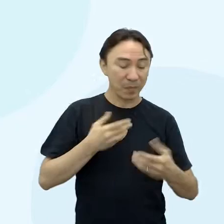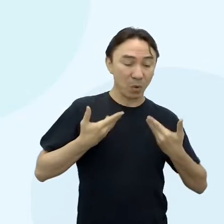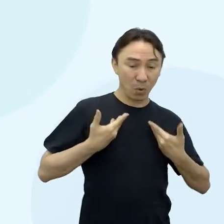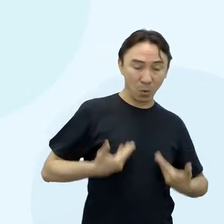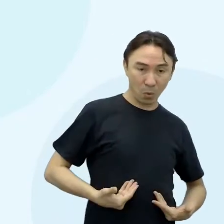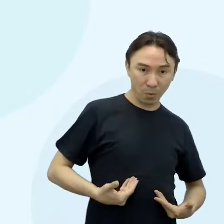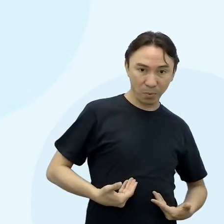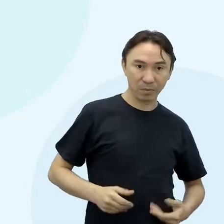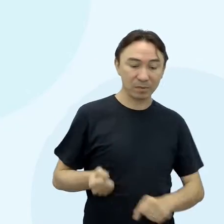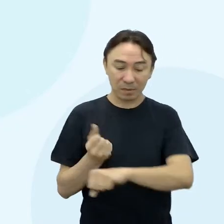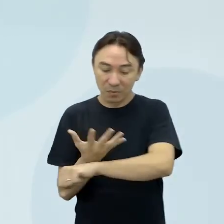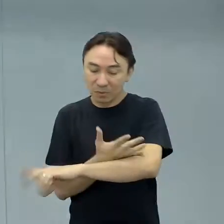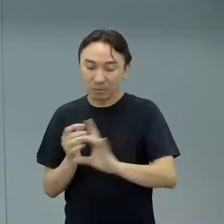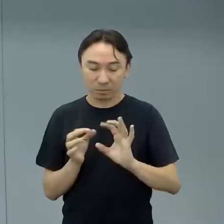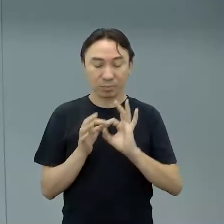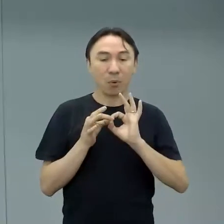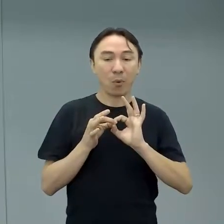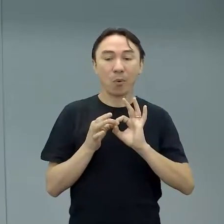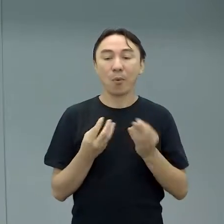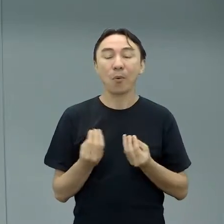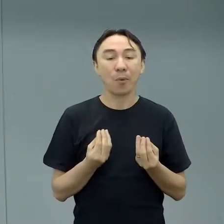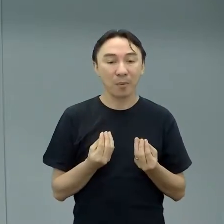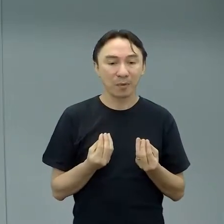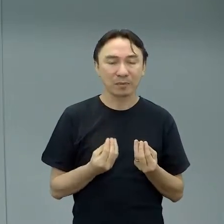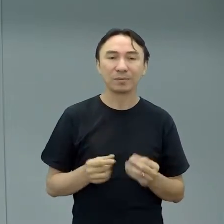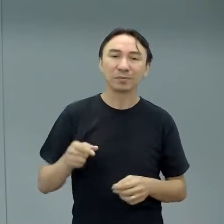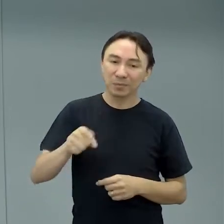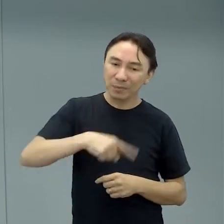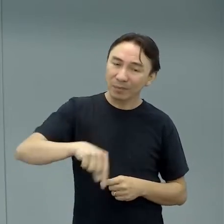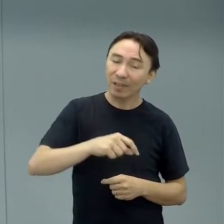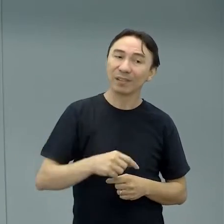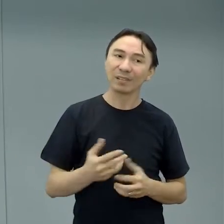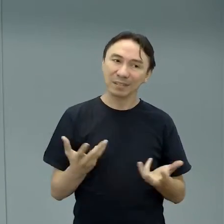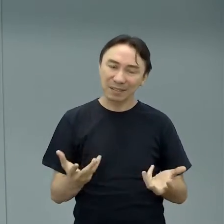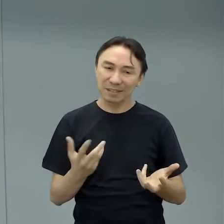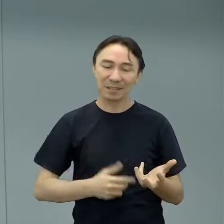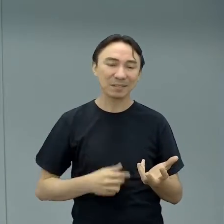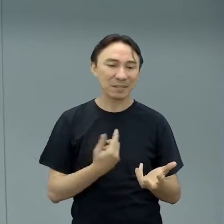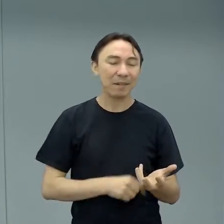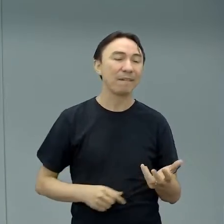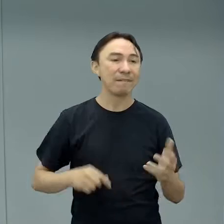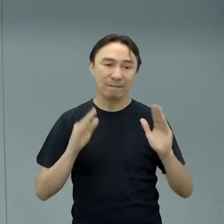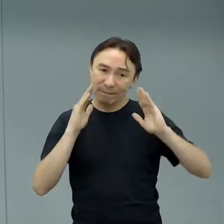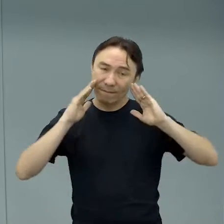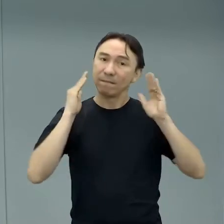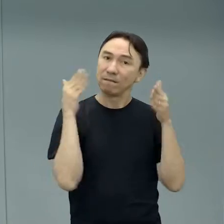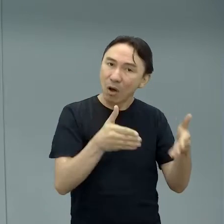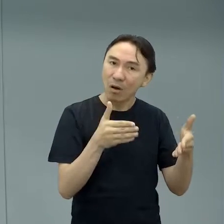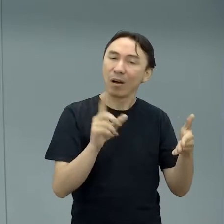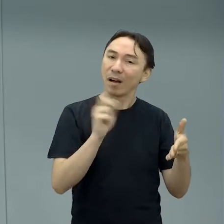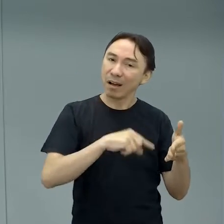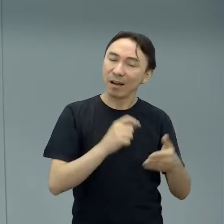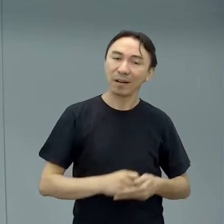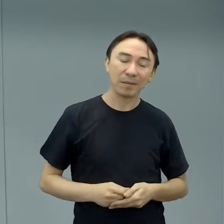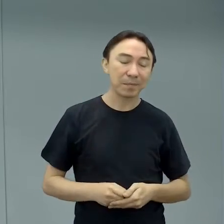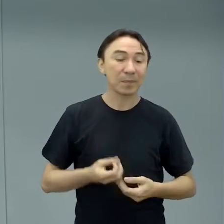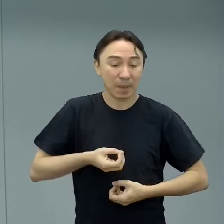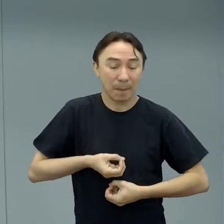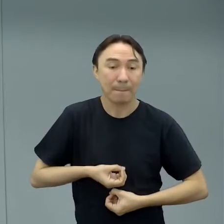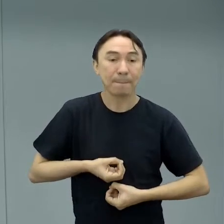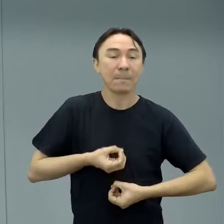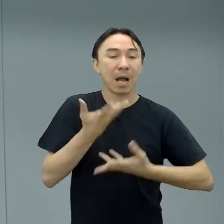nós estamos focando sempre na questão da expressão, principalmente, né? Porque vocês sabem que ao final do